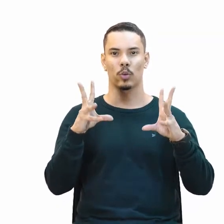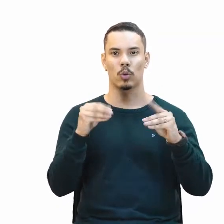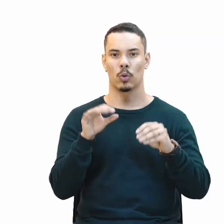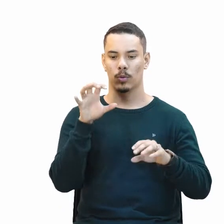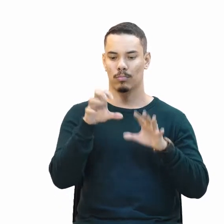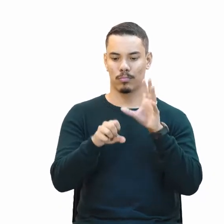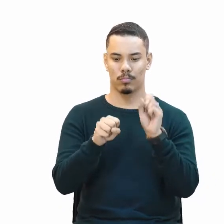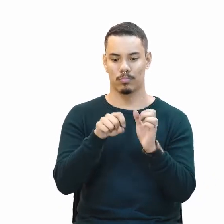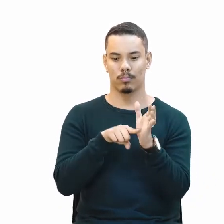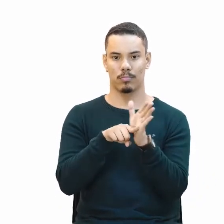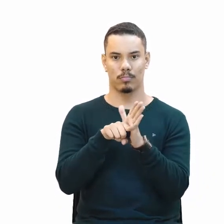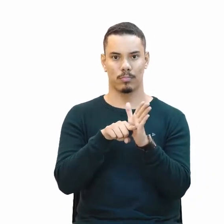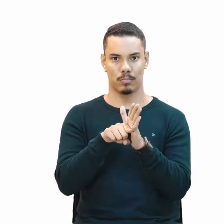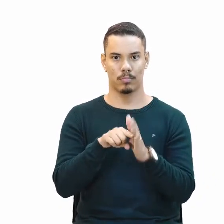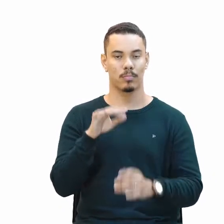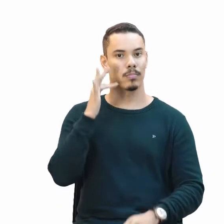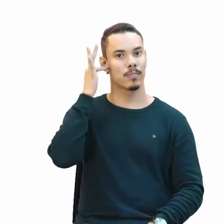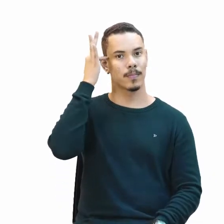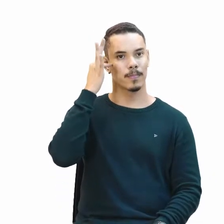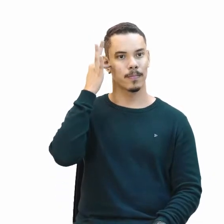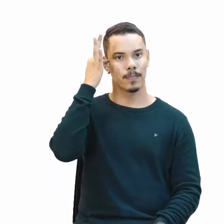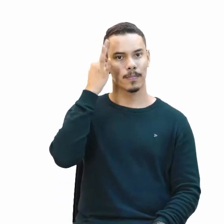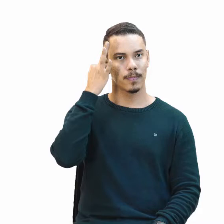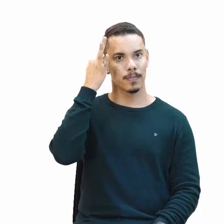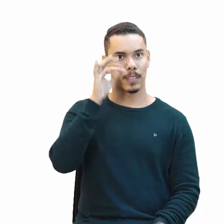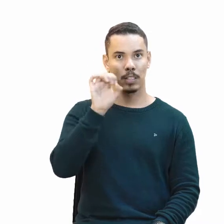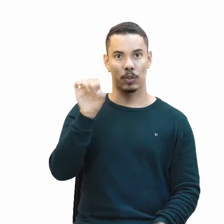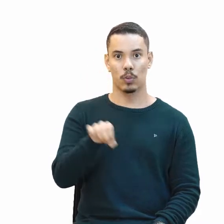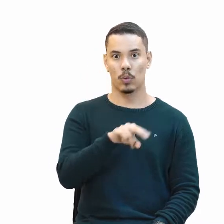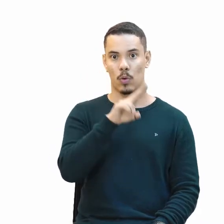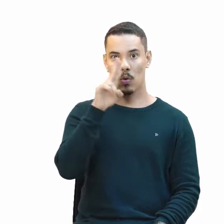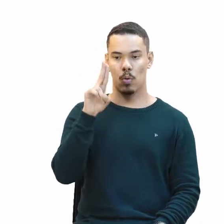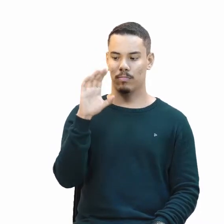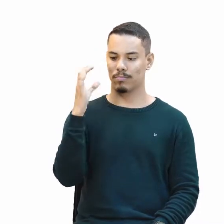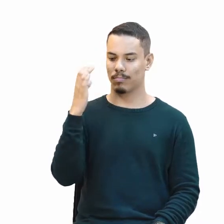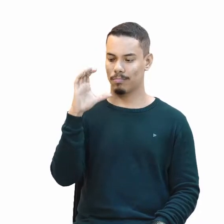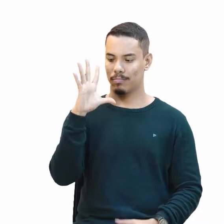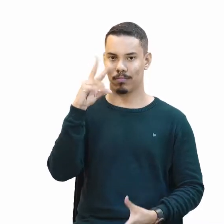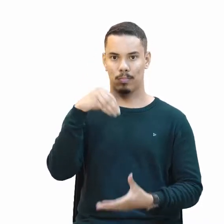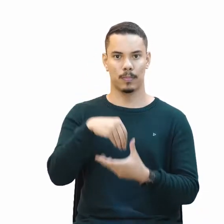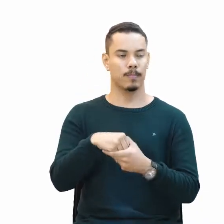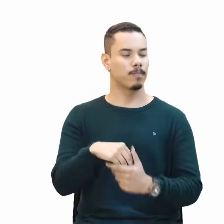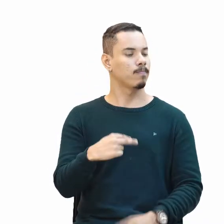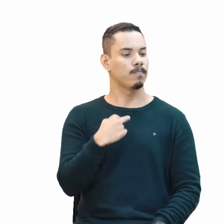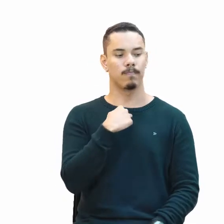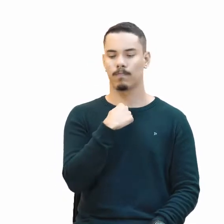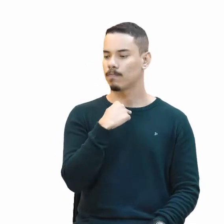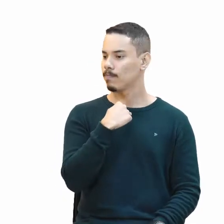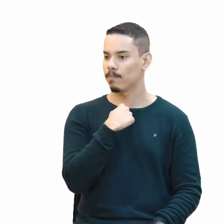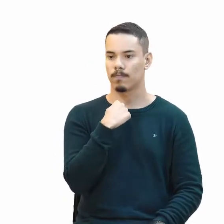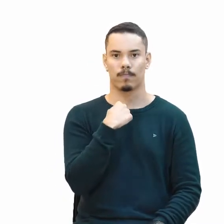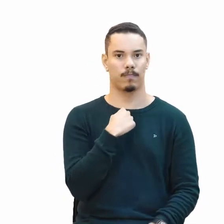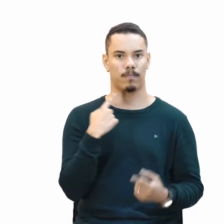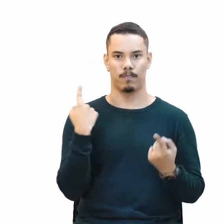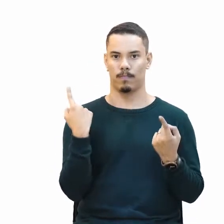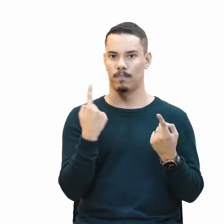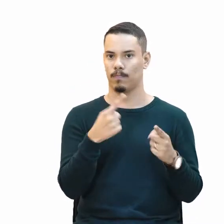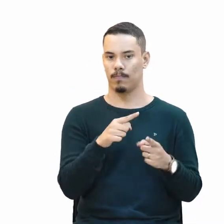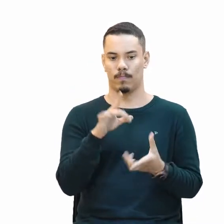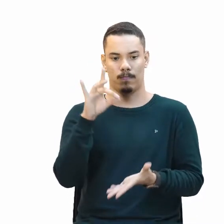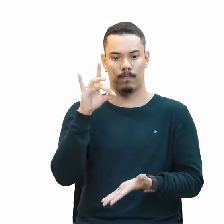investigação filosófica ou científica não poderia contrariar as